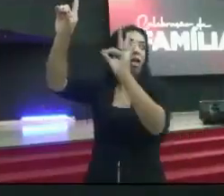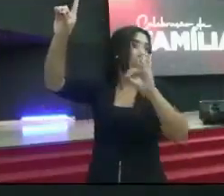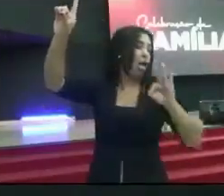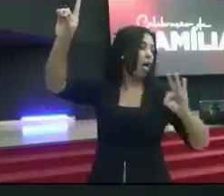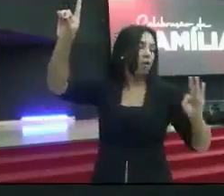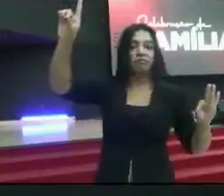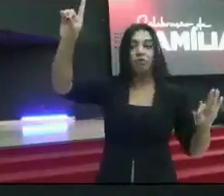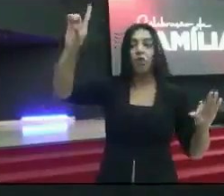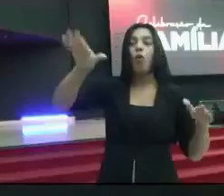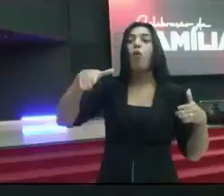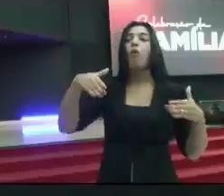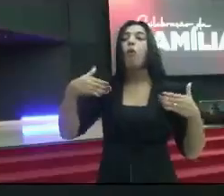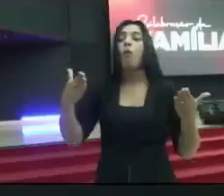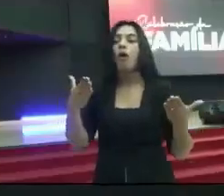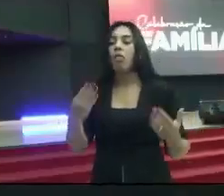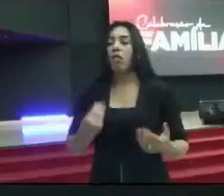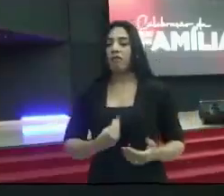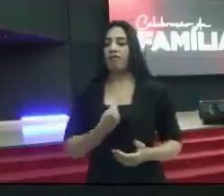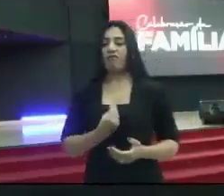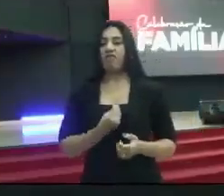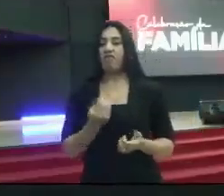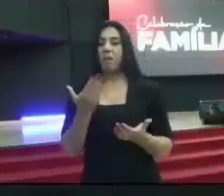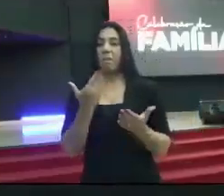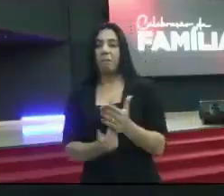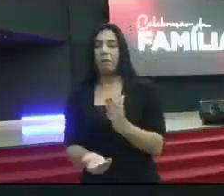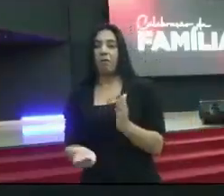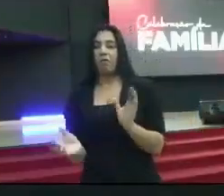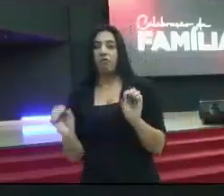Quando a vida perde o brilho,